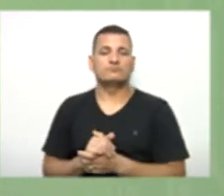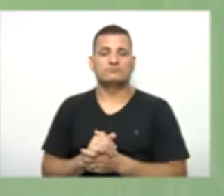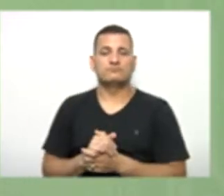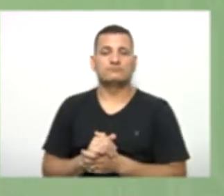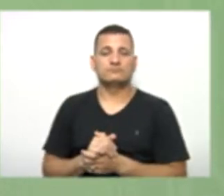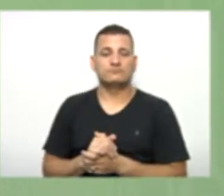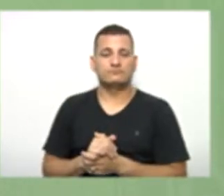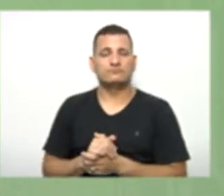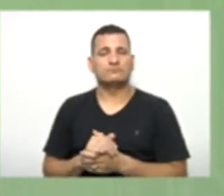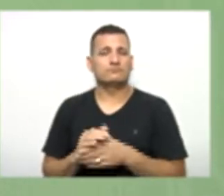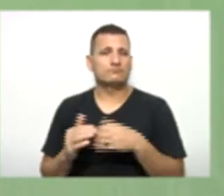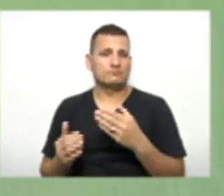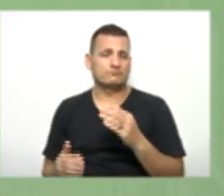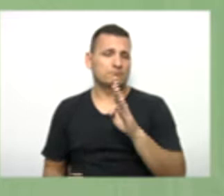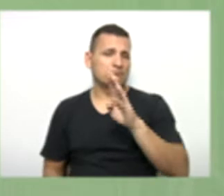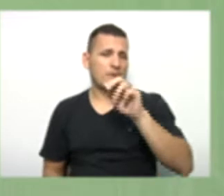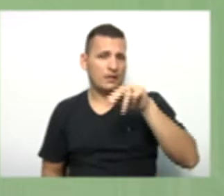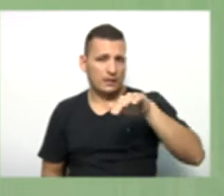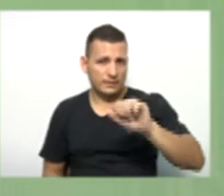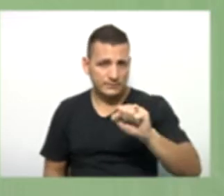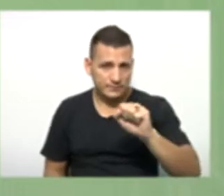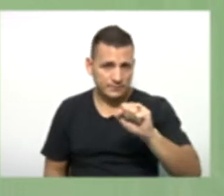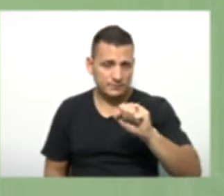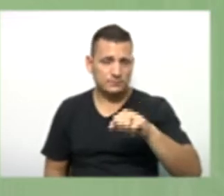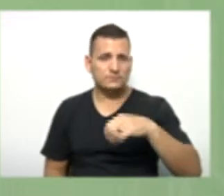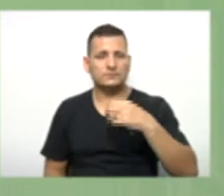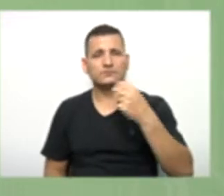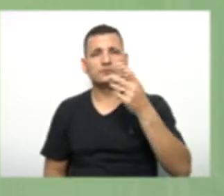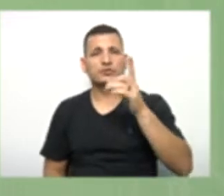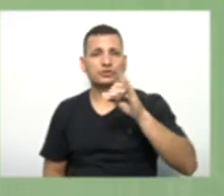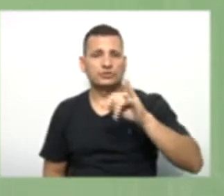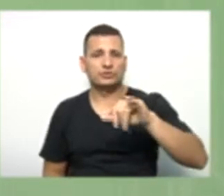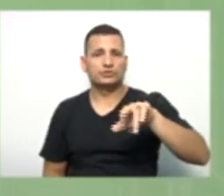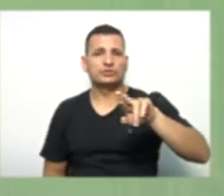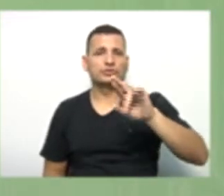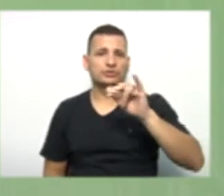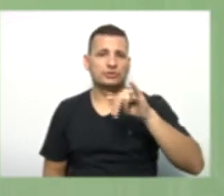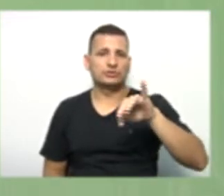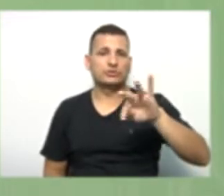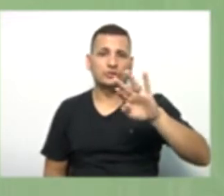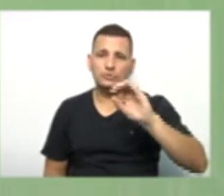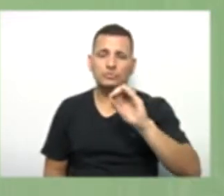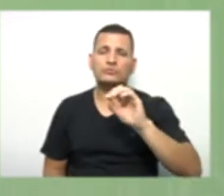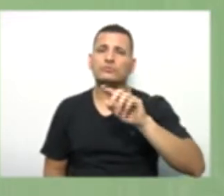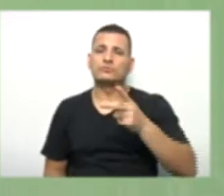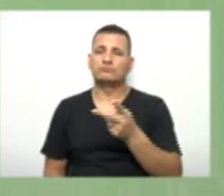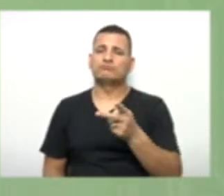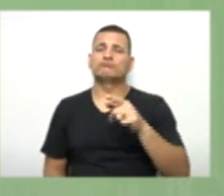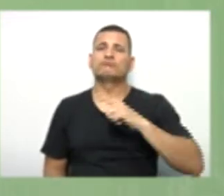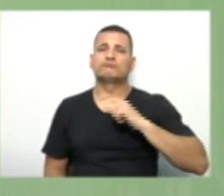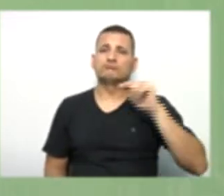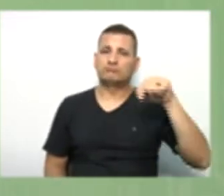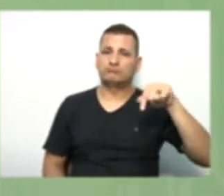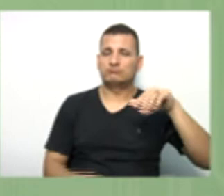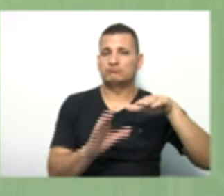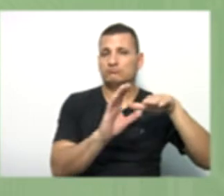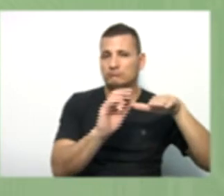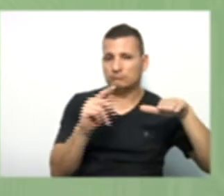de bens e direitos que provocam um aumento da situação líquida da cooperativa.